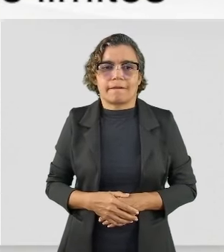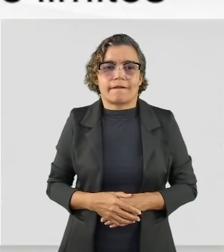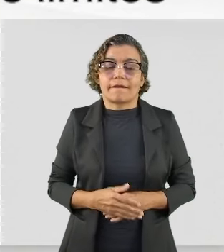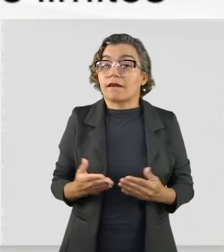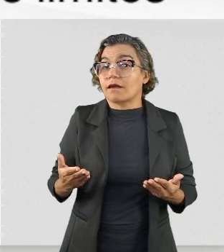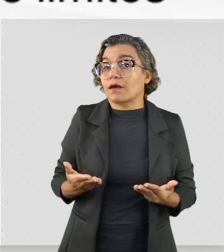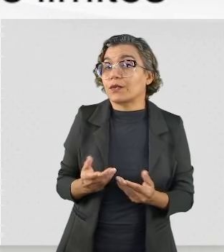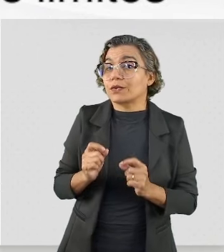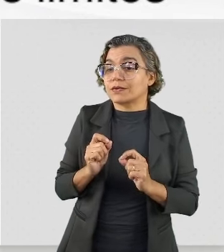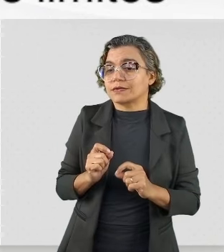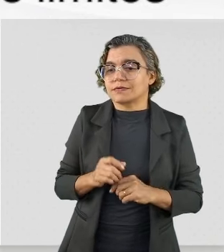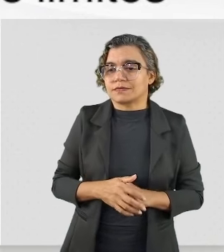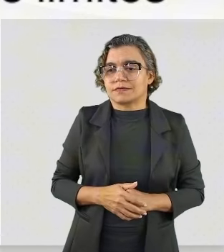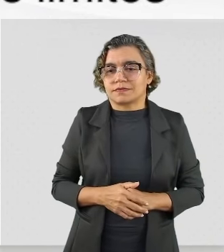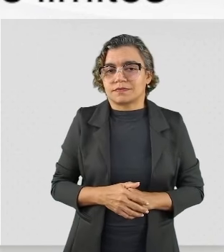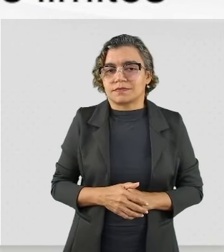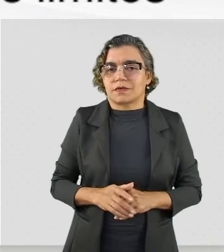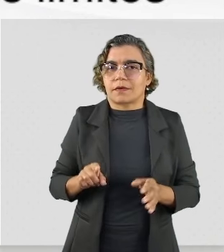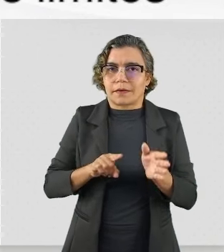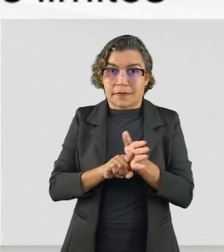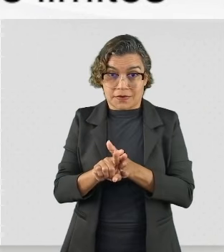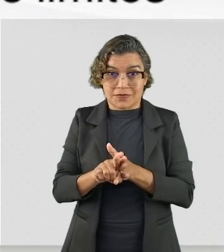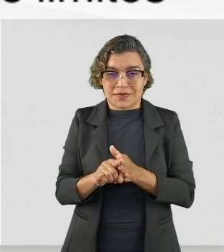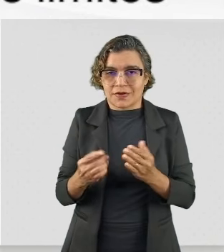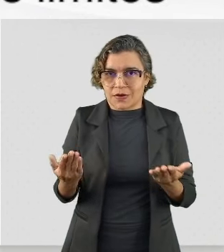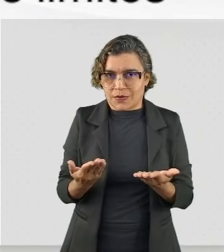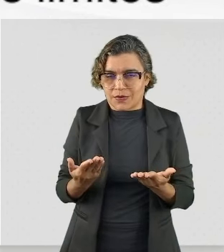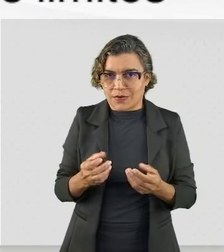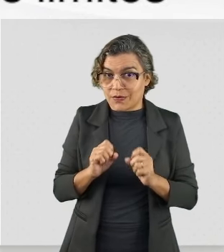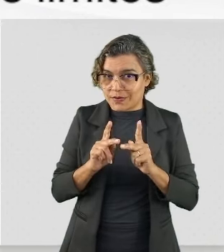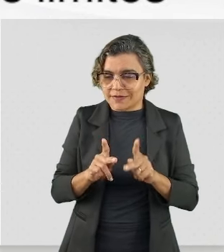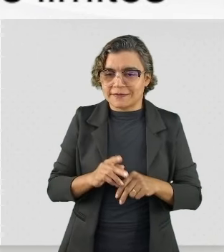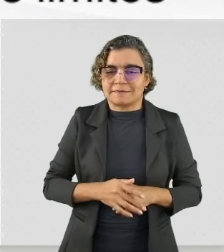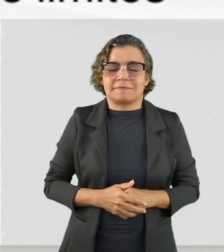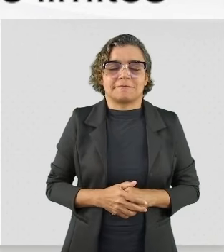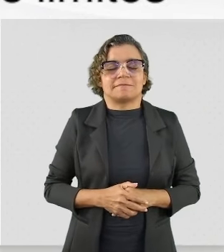vamos para uma questão, beleza?